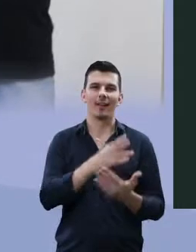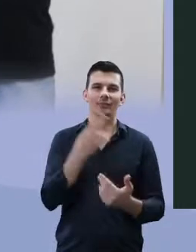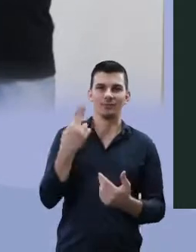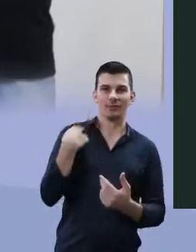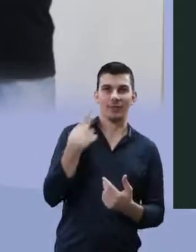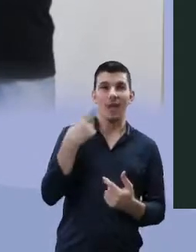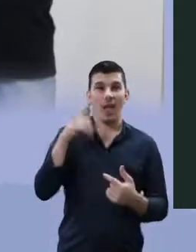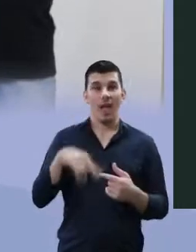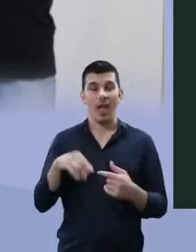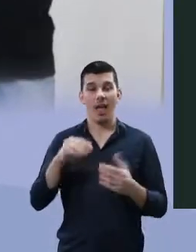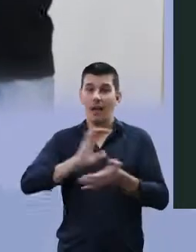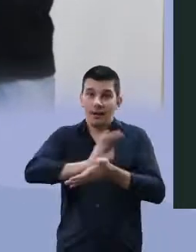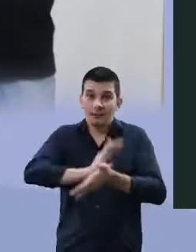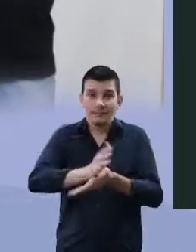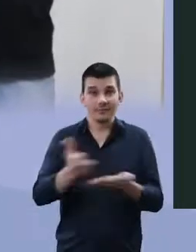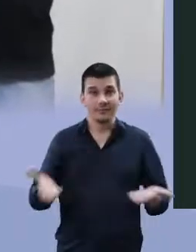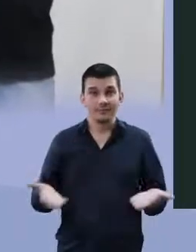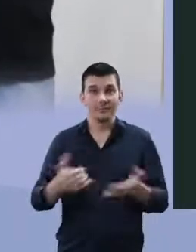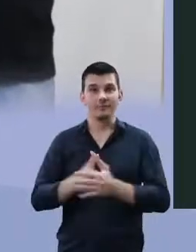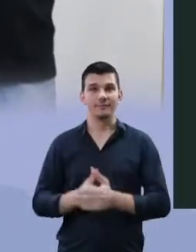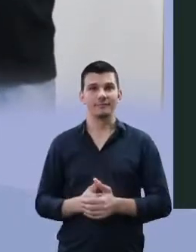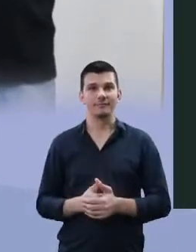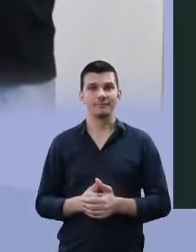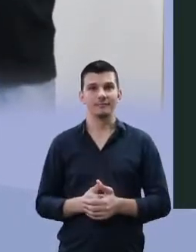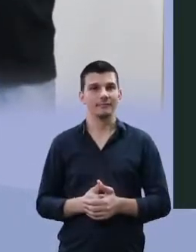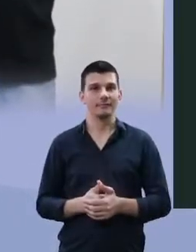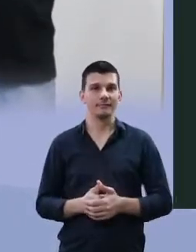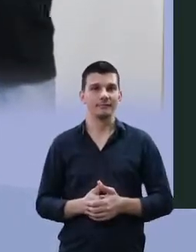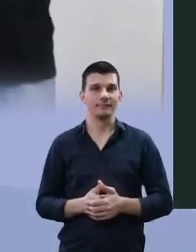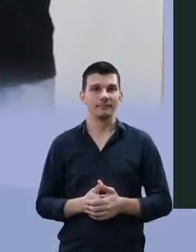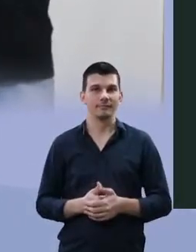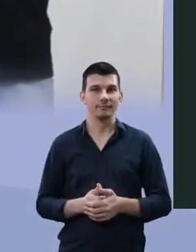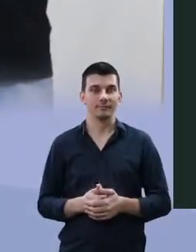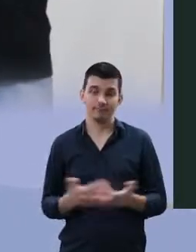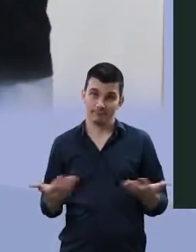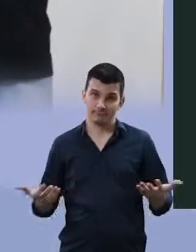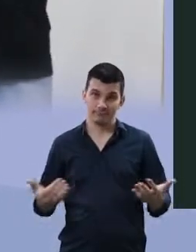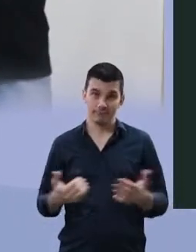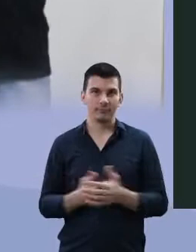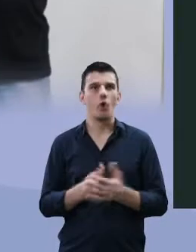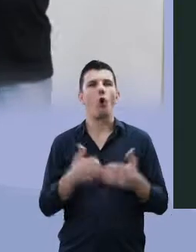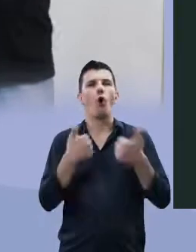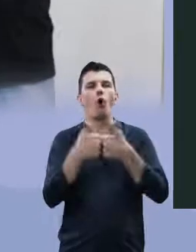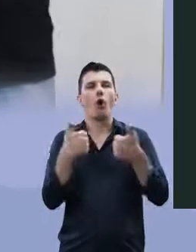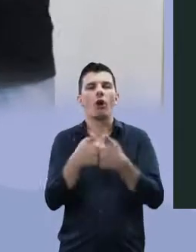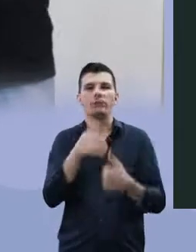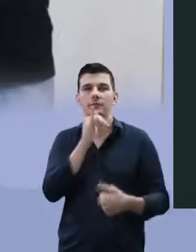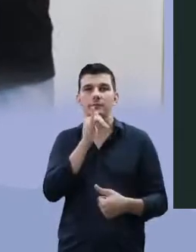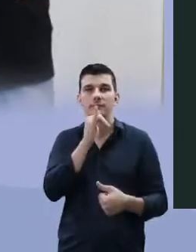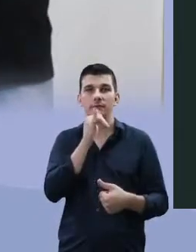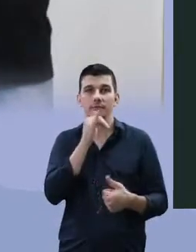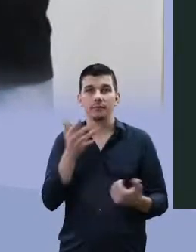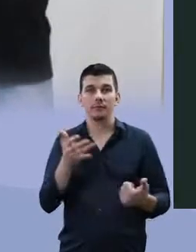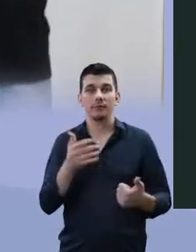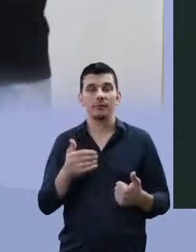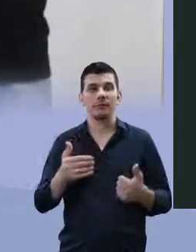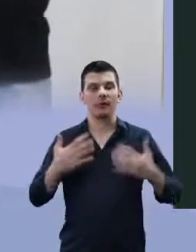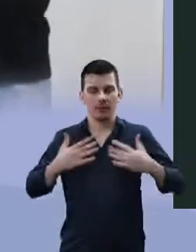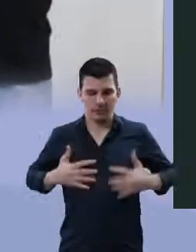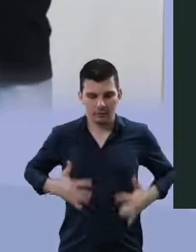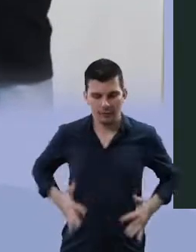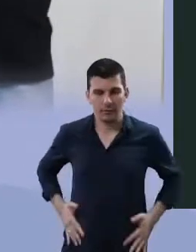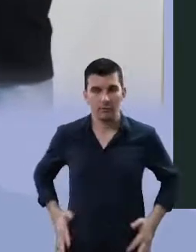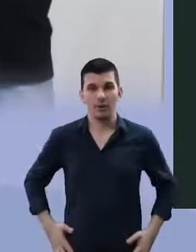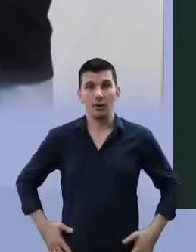Então, reflete o racismo estrutural da sociedade brasileira. Numa abordagem, num ônibus, quais são os primeiros a